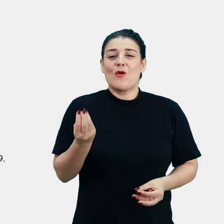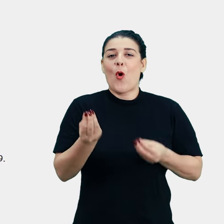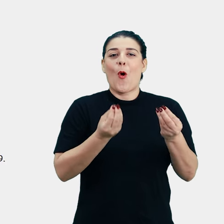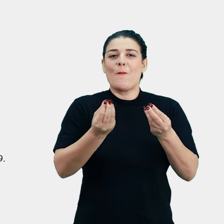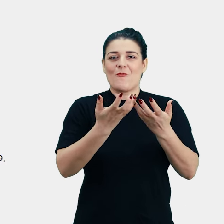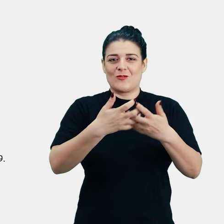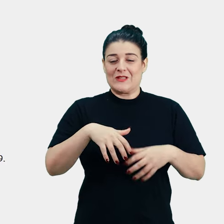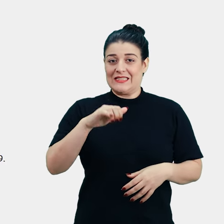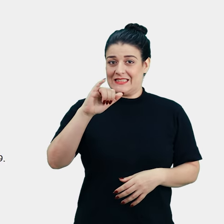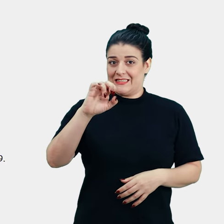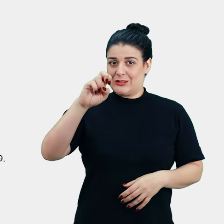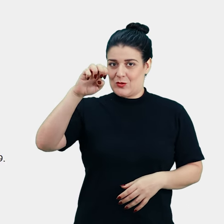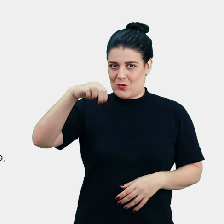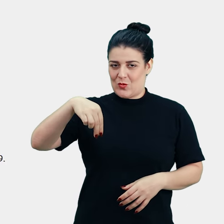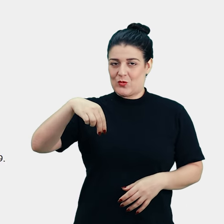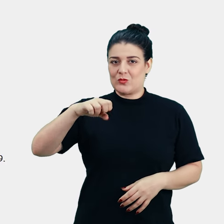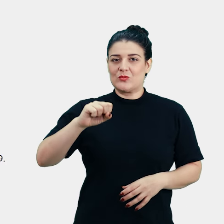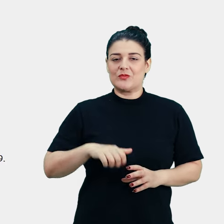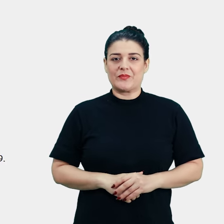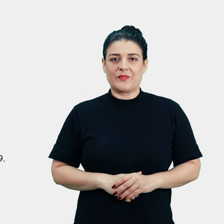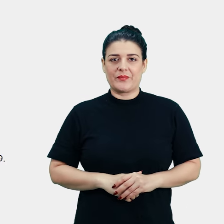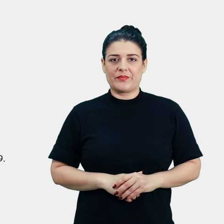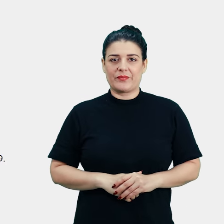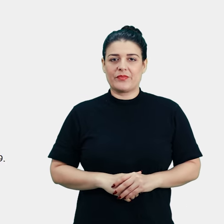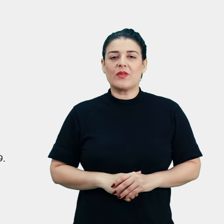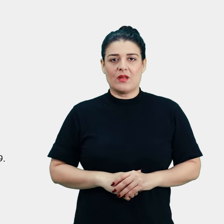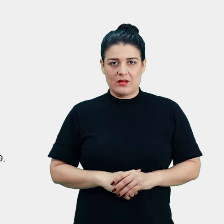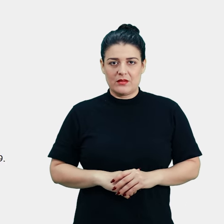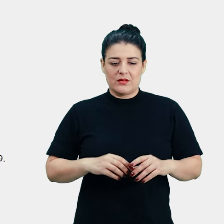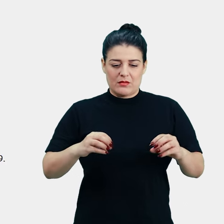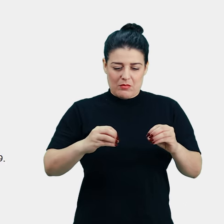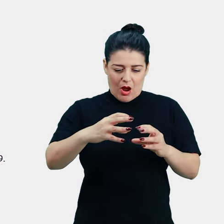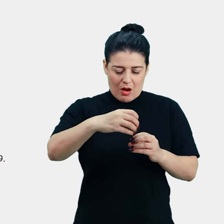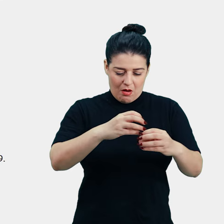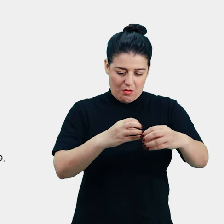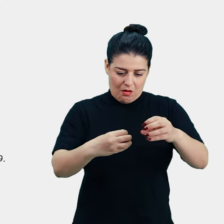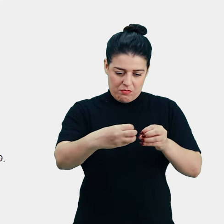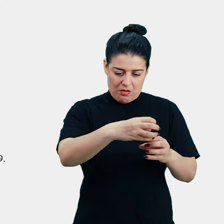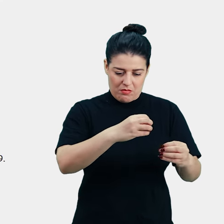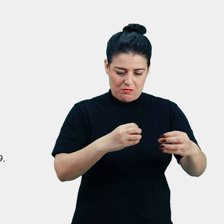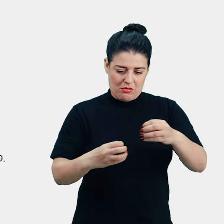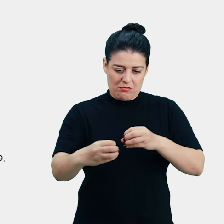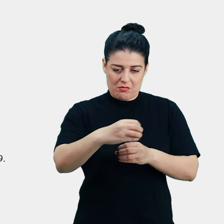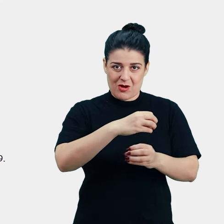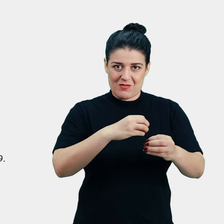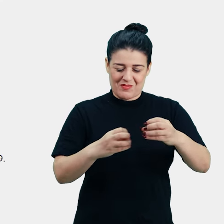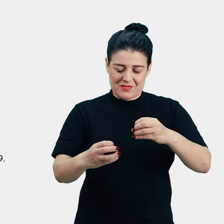perfeitamente os íons, tá, sendo formados, tá, e eles